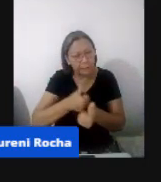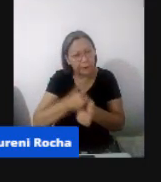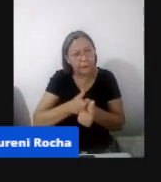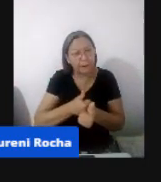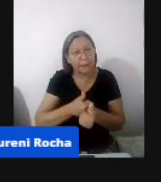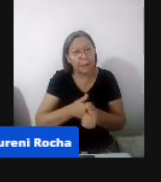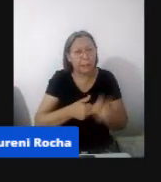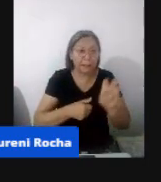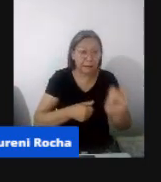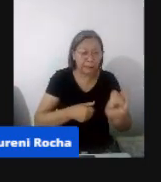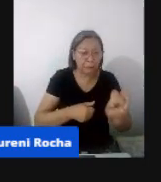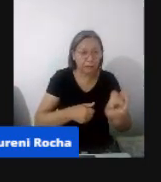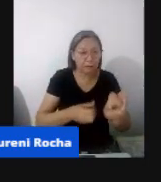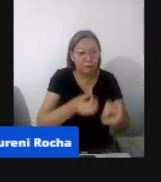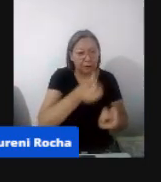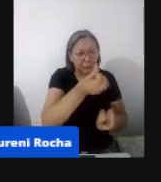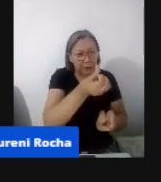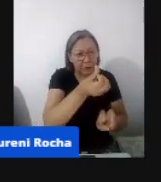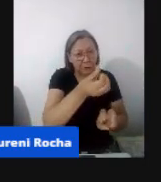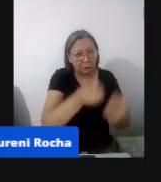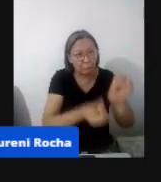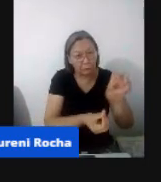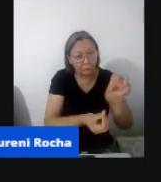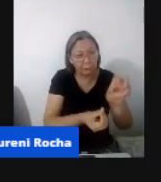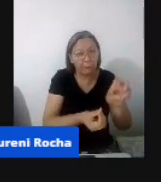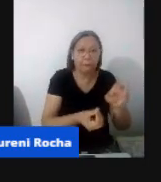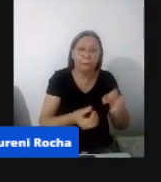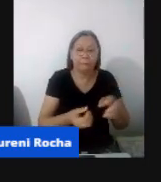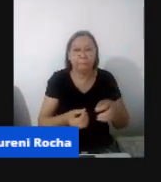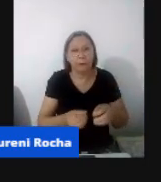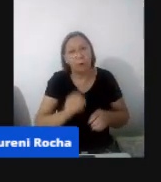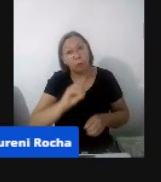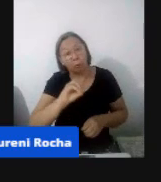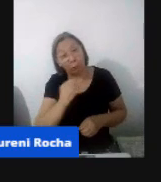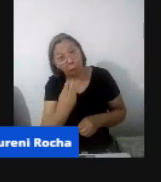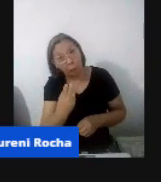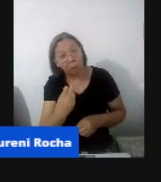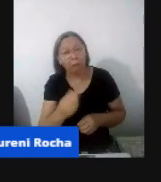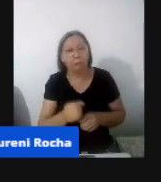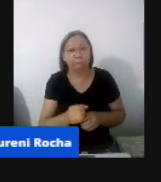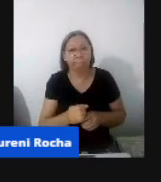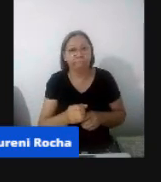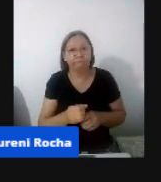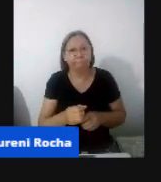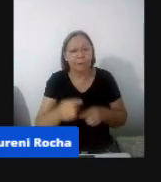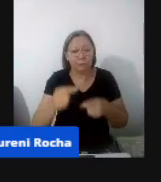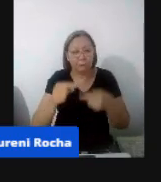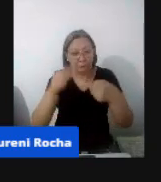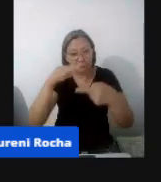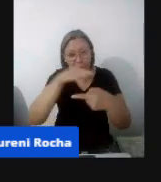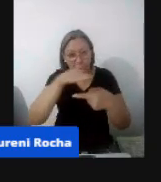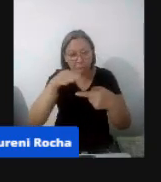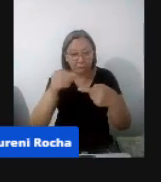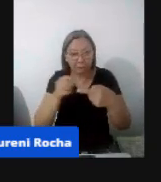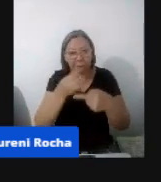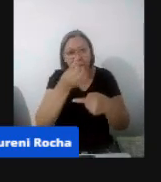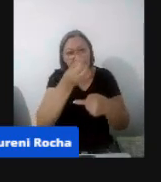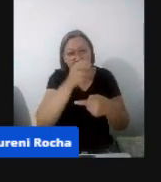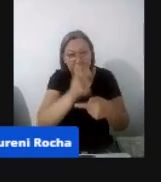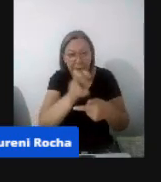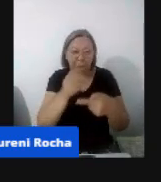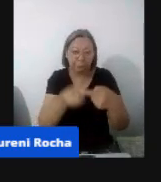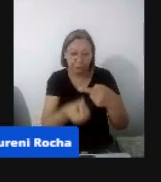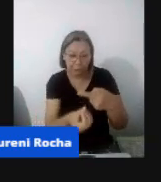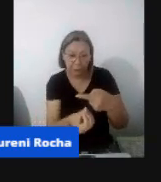embaixo? Será que o aluno poderia pensar que era uma representação fracionária? 5/6?